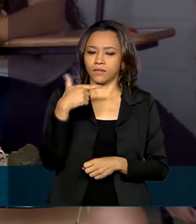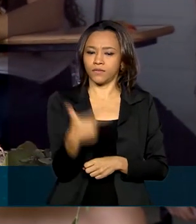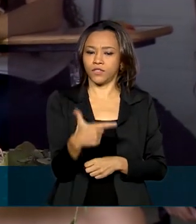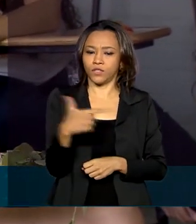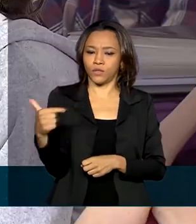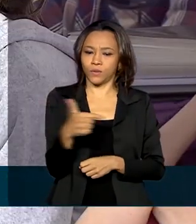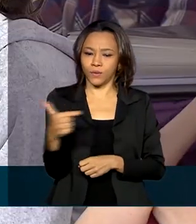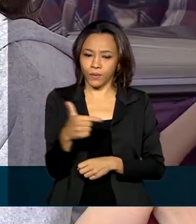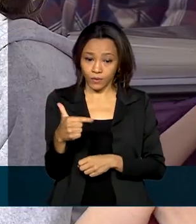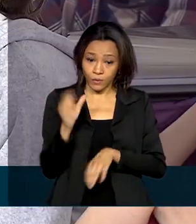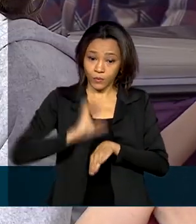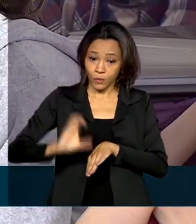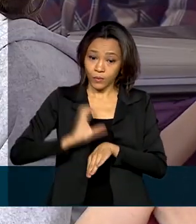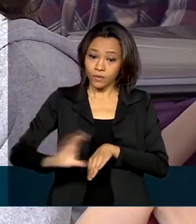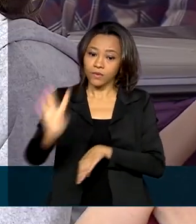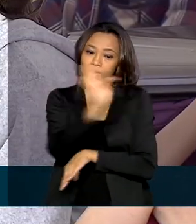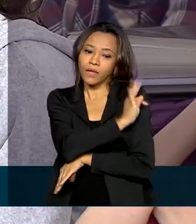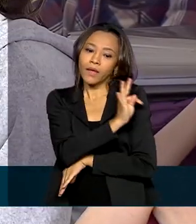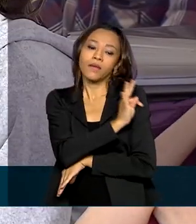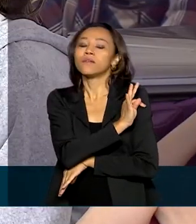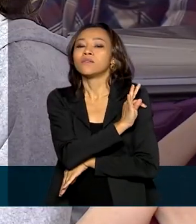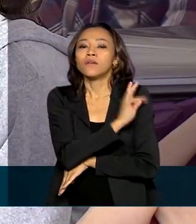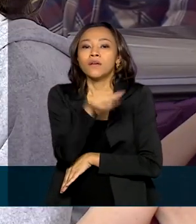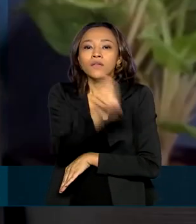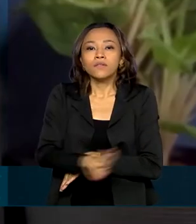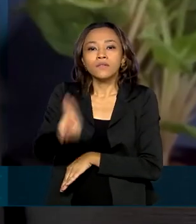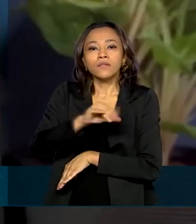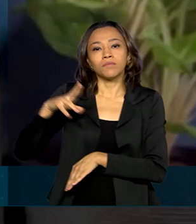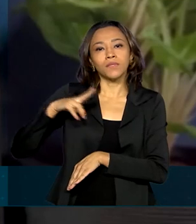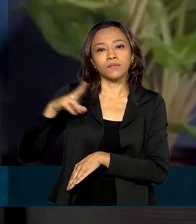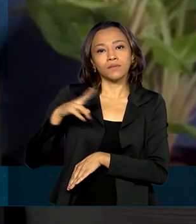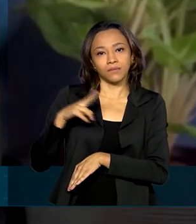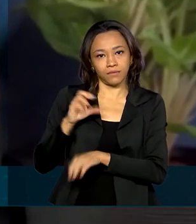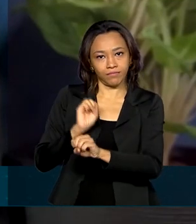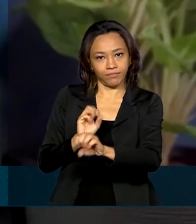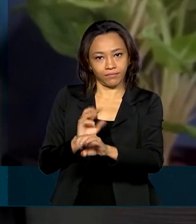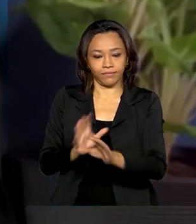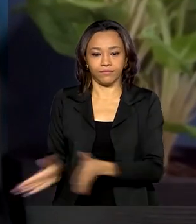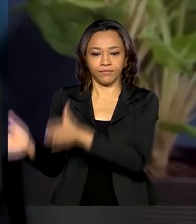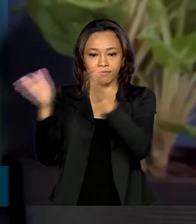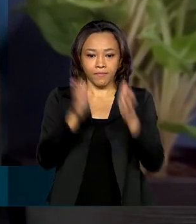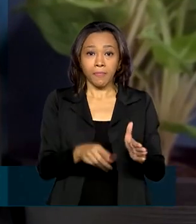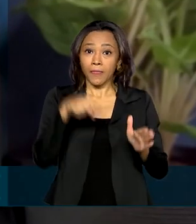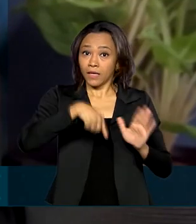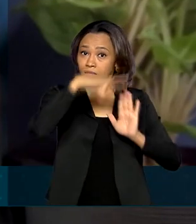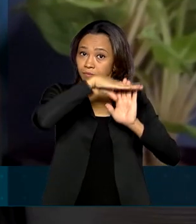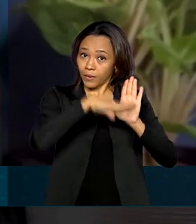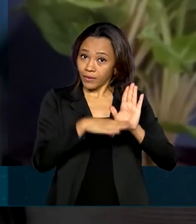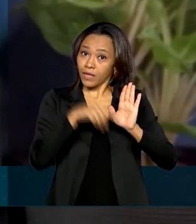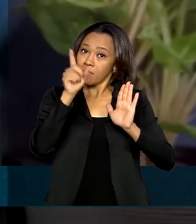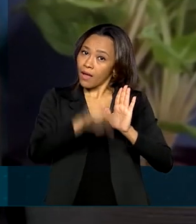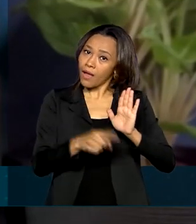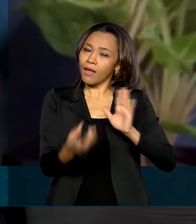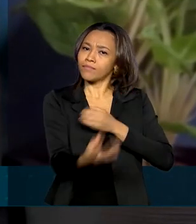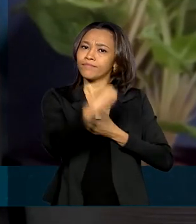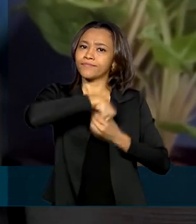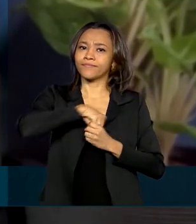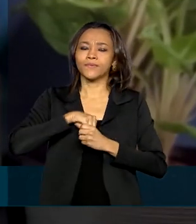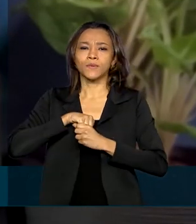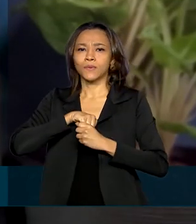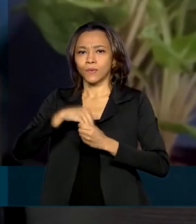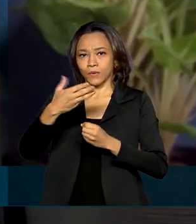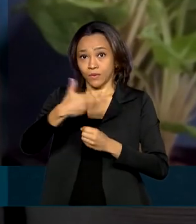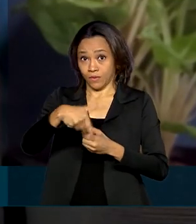técnicos em instituições privadas de ensino superior. Essa ampliação faz parte do programa Novos Caminhos, que tem como